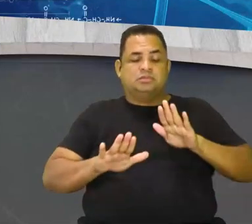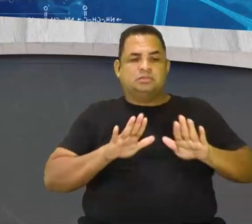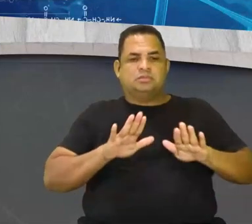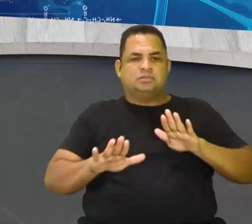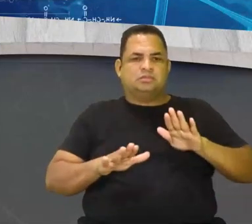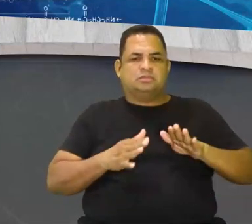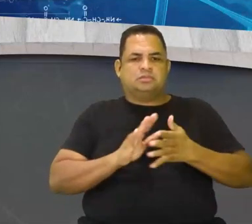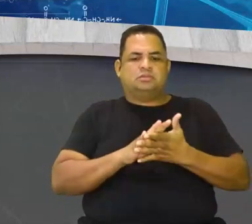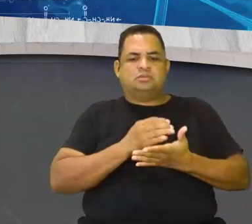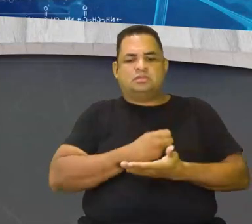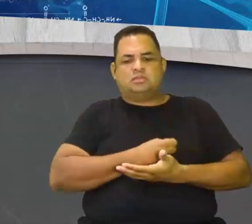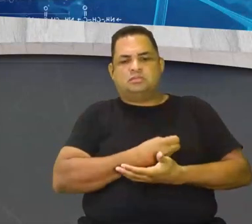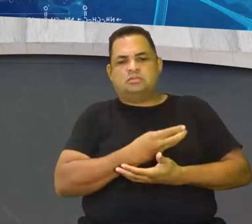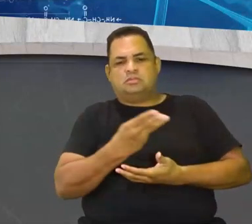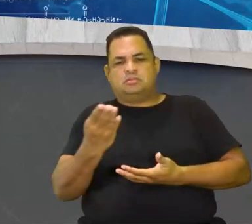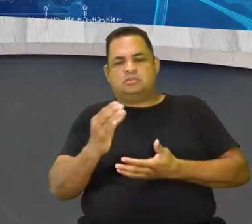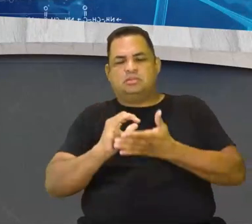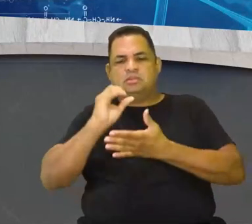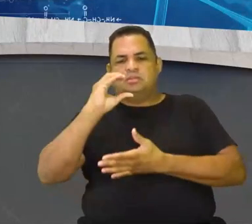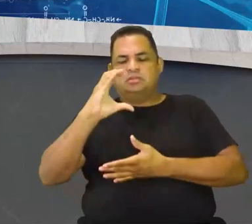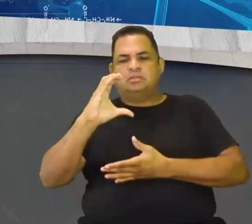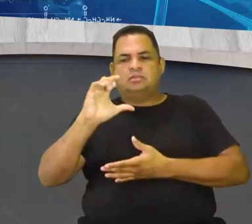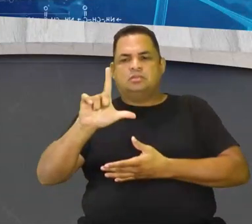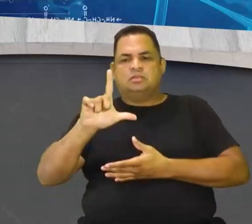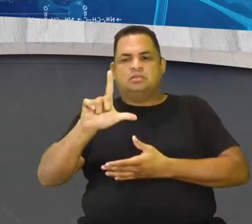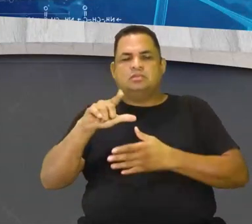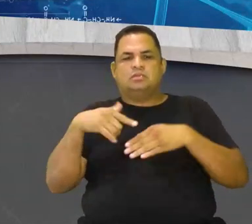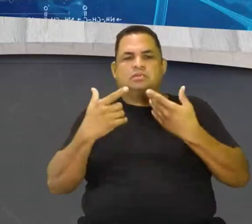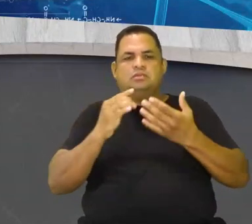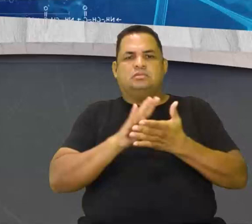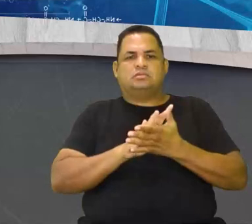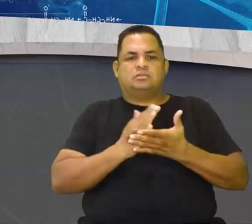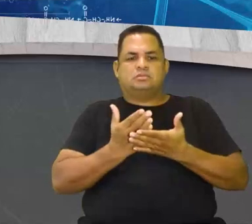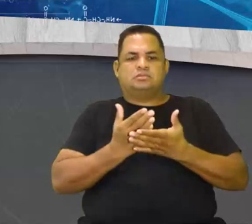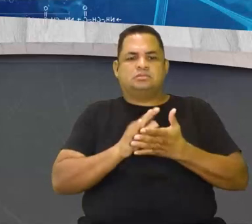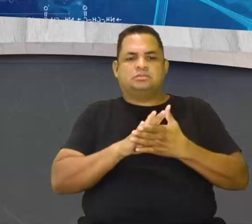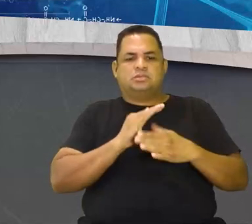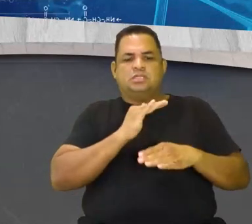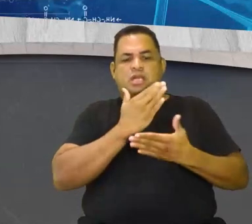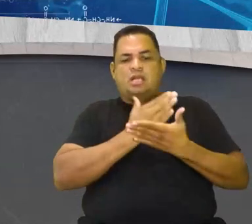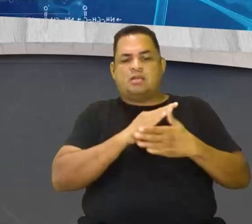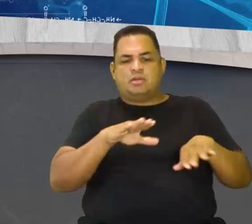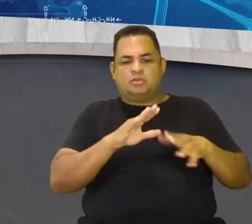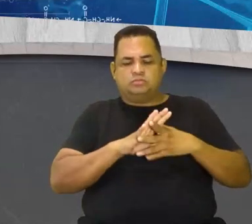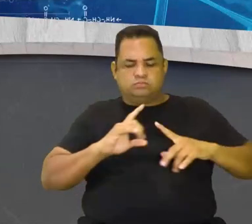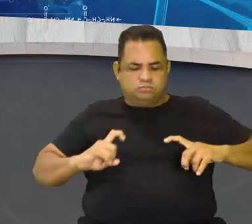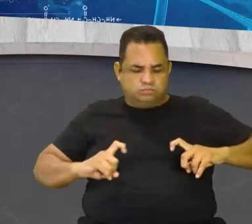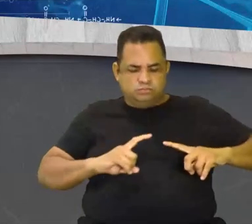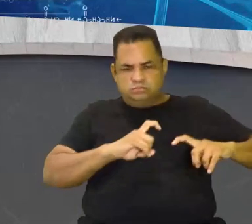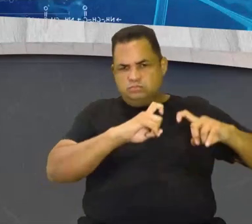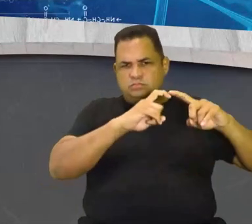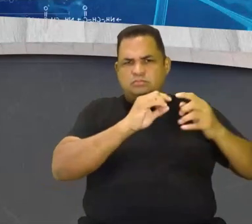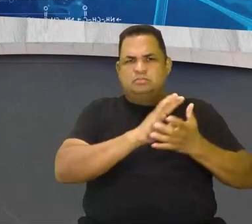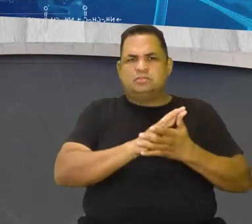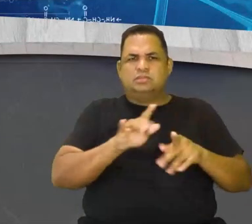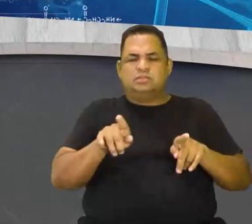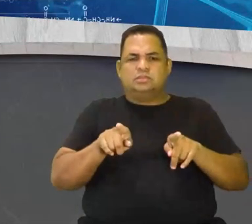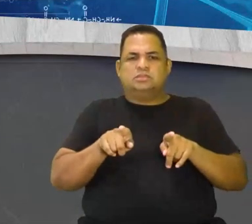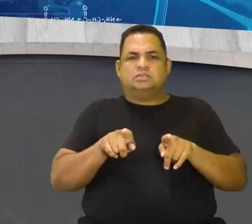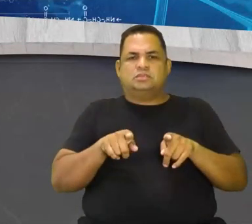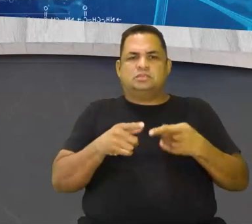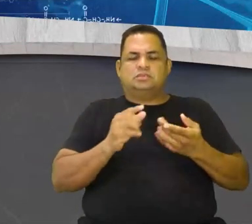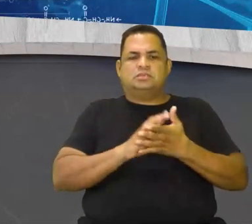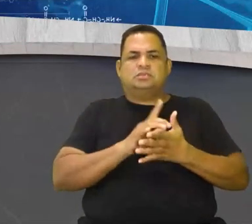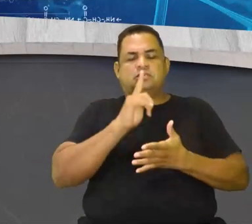da concentração do cloro, ele mata micro-organismos, é desinfetante, como